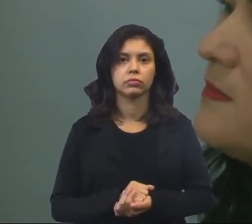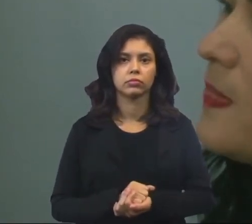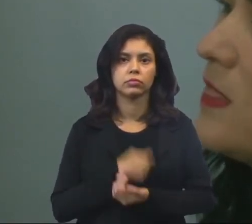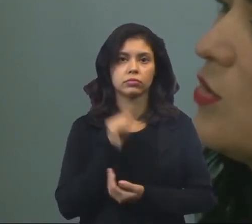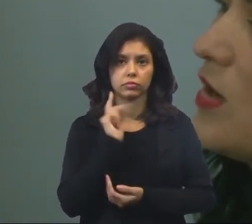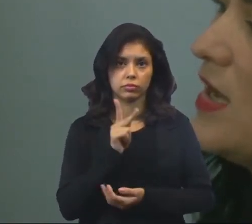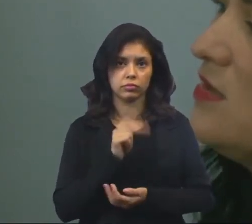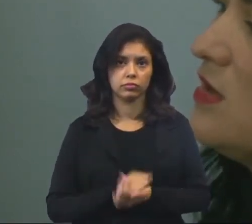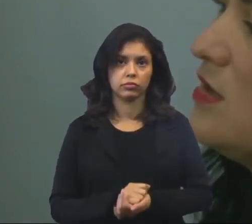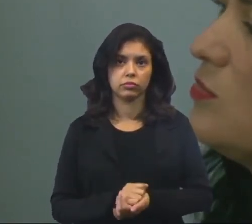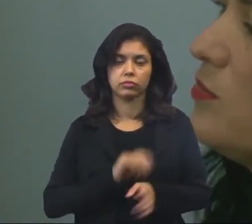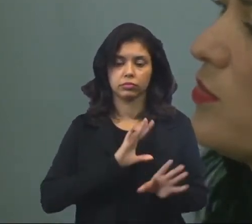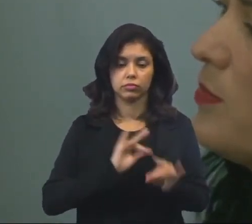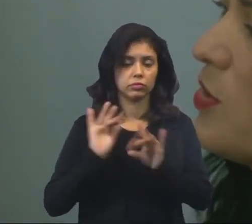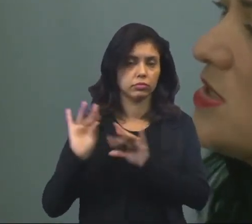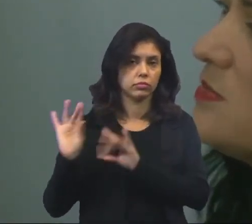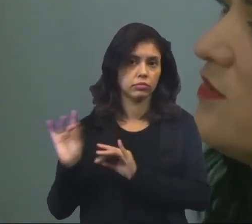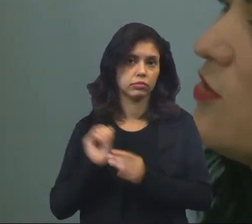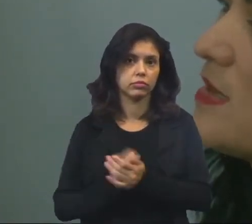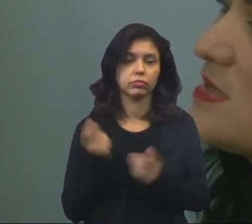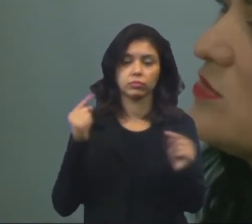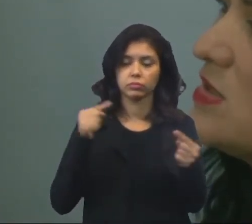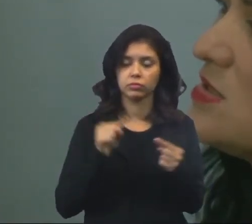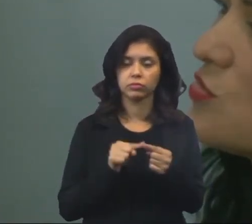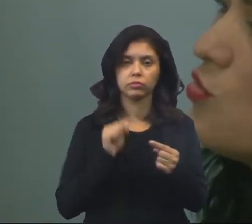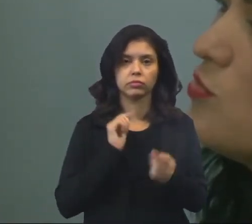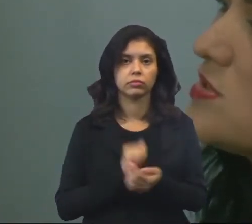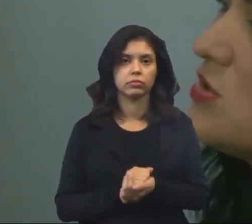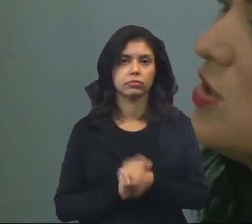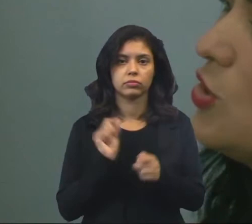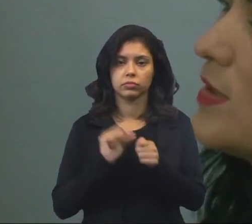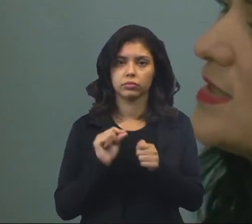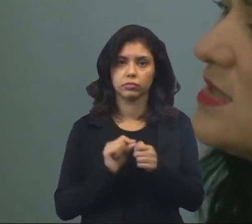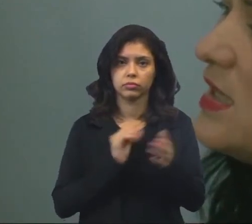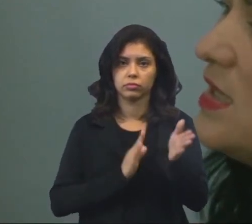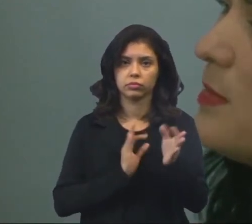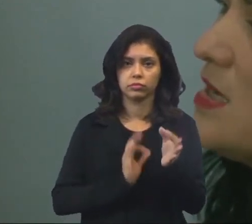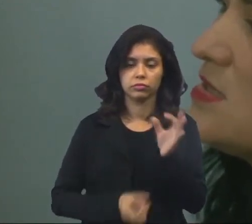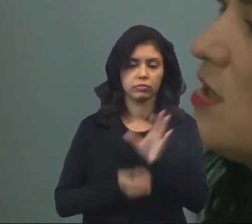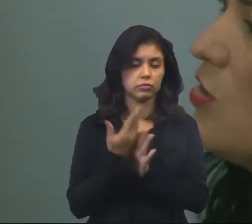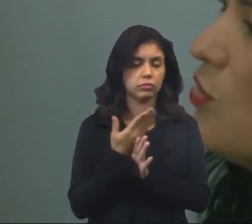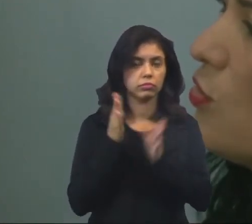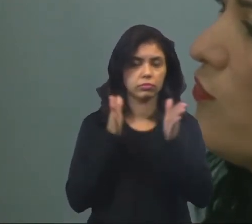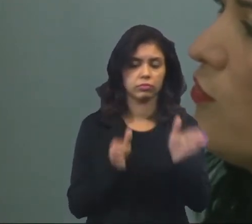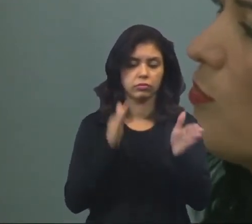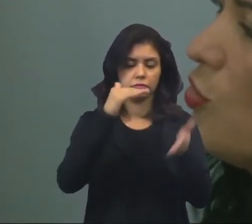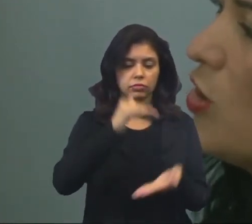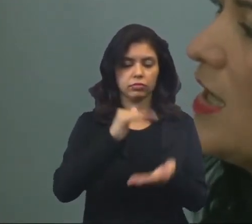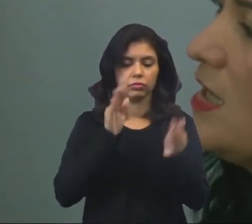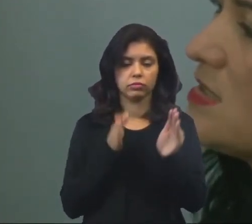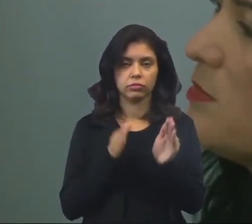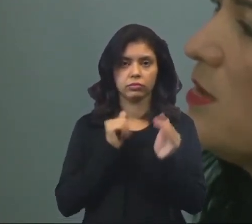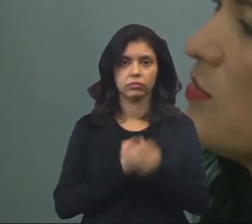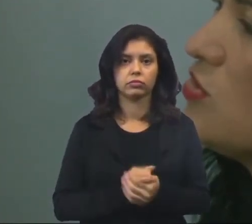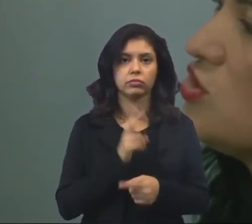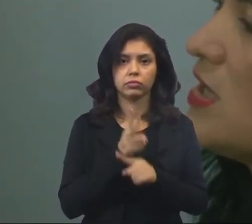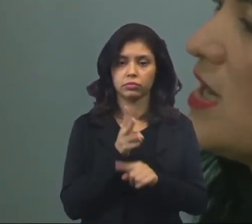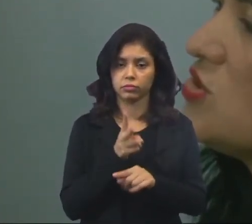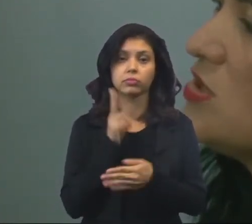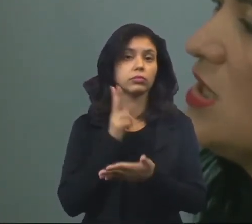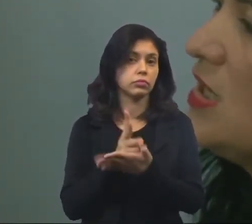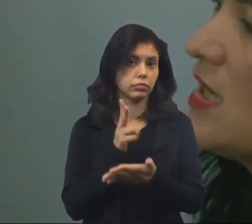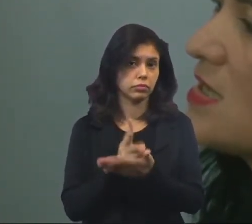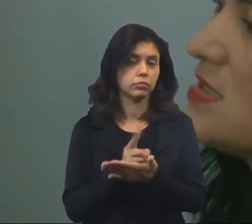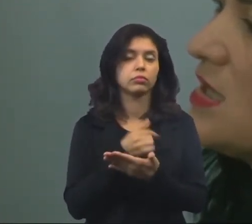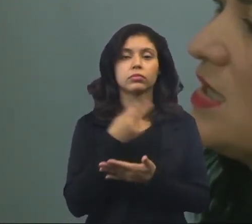Ok? Então, a cada próxima formação desses cubos, eu acrescentaria mais, colocaria essa mesma